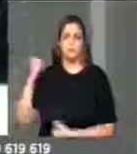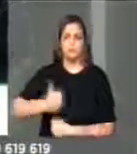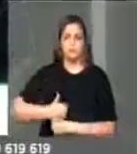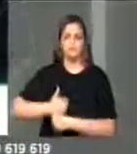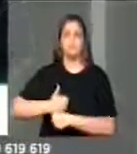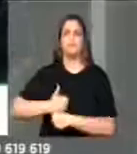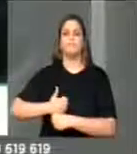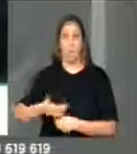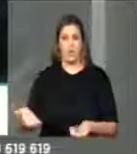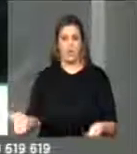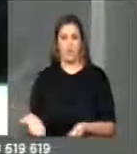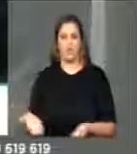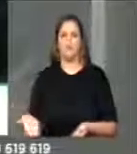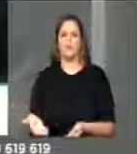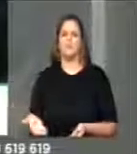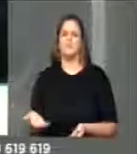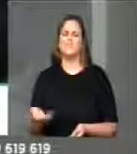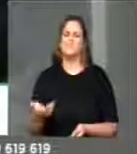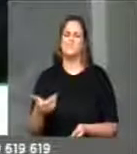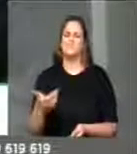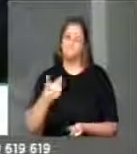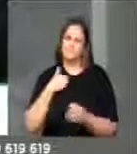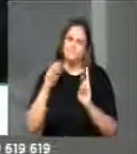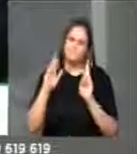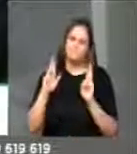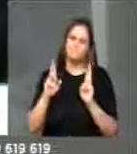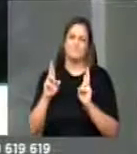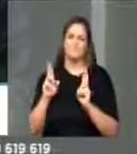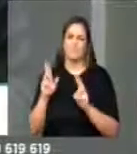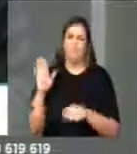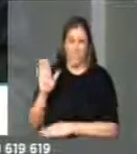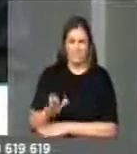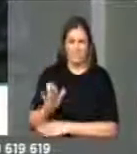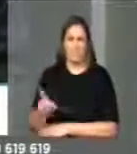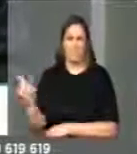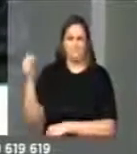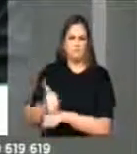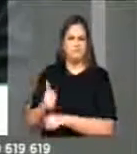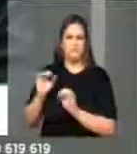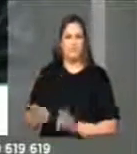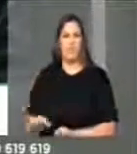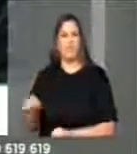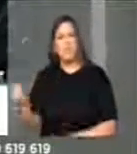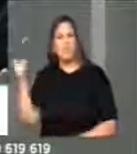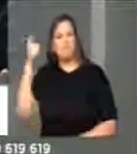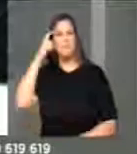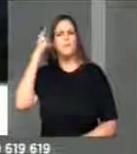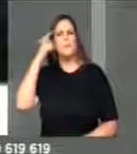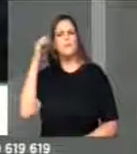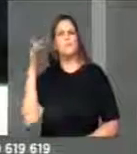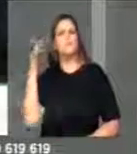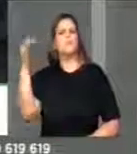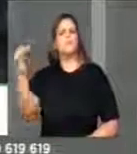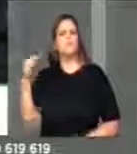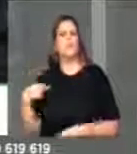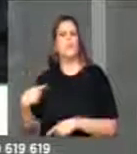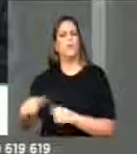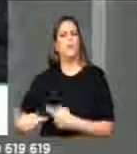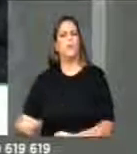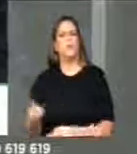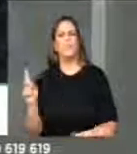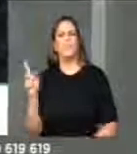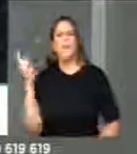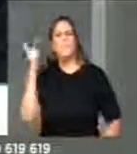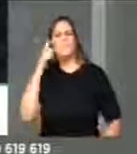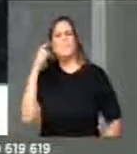haja nas próximas gerações e não pense em próximas eleições. que ele se